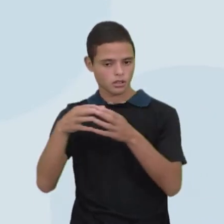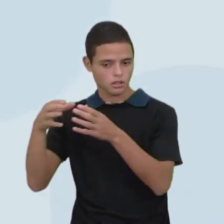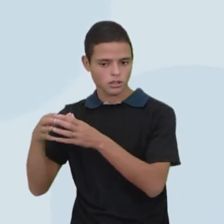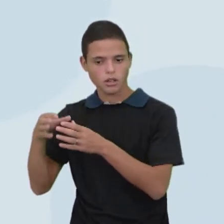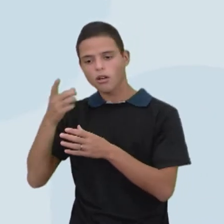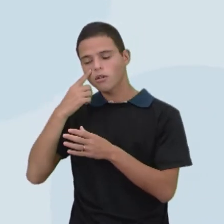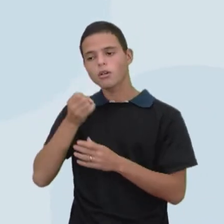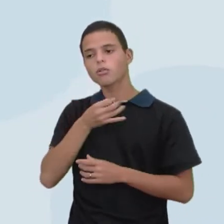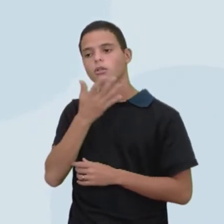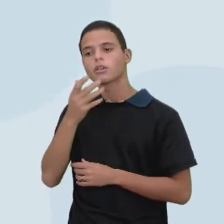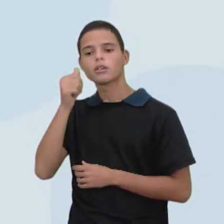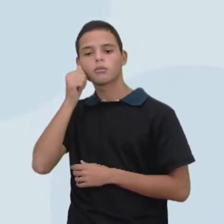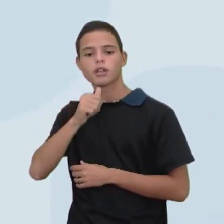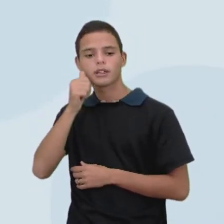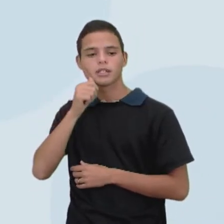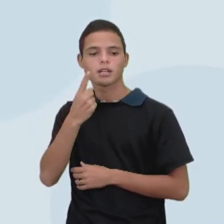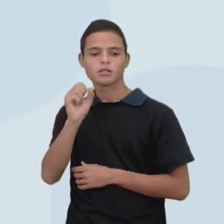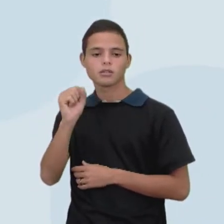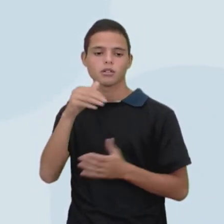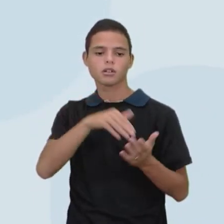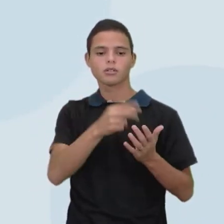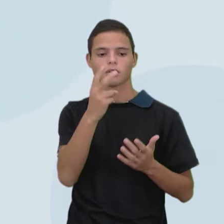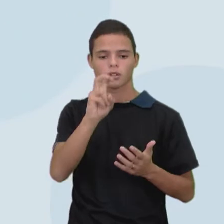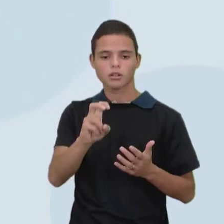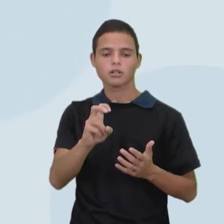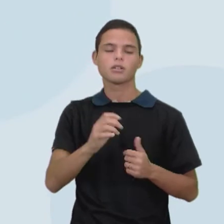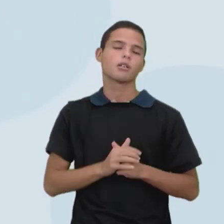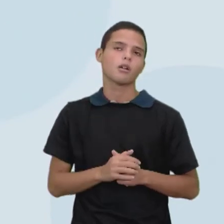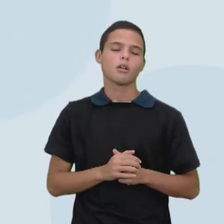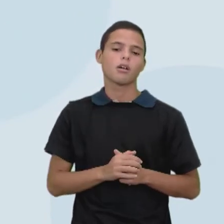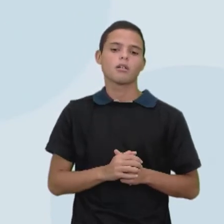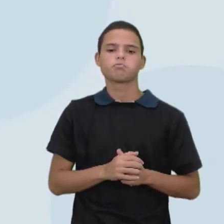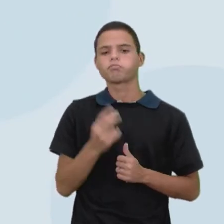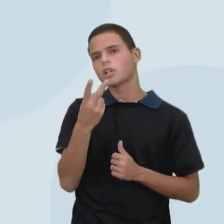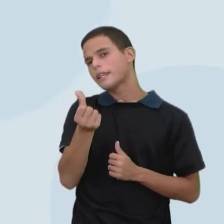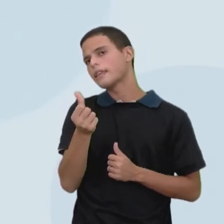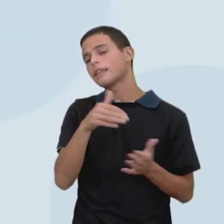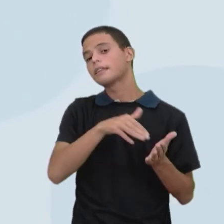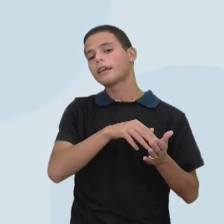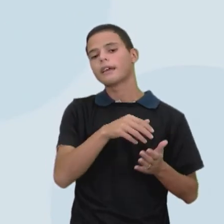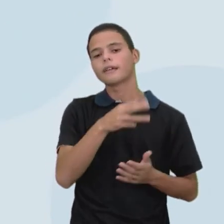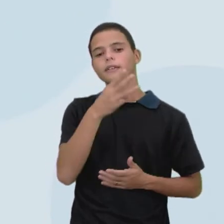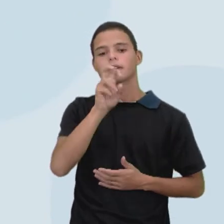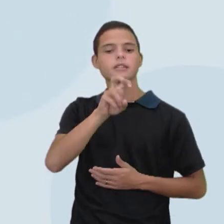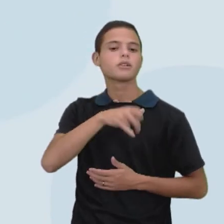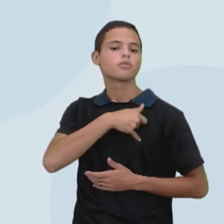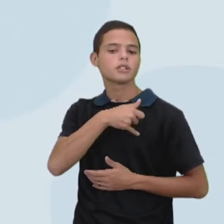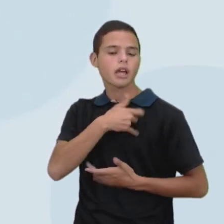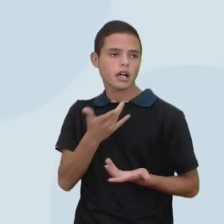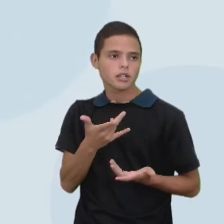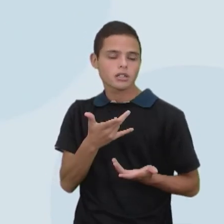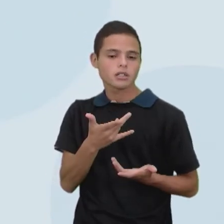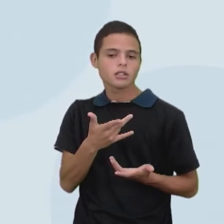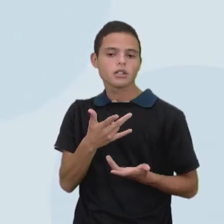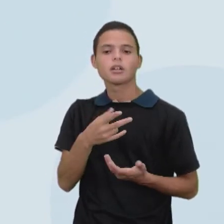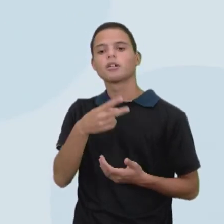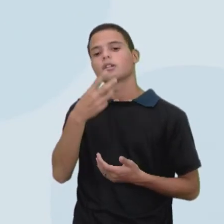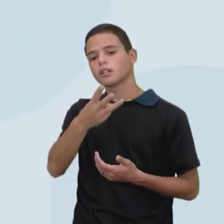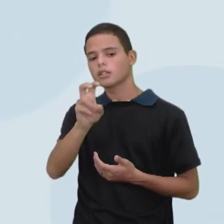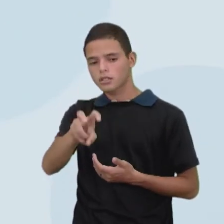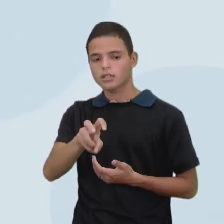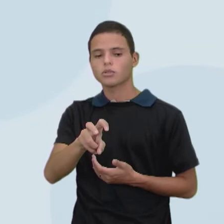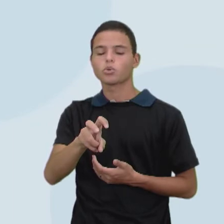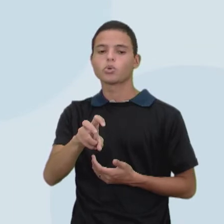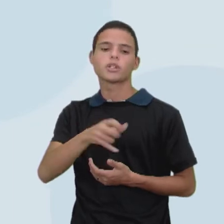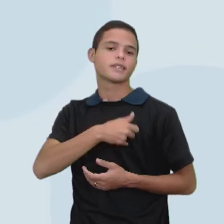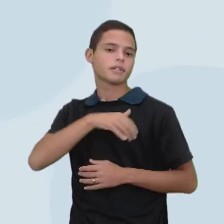quantas mulheres tem lá de 18 a 25. Pego 20% delas. Vejo quanto tem de 26 a 35. Pego 20% delas. Acima de 35, 25%